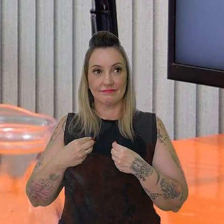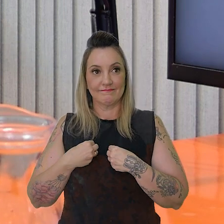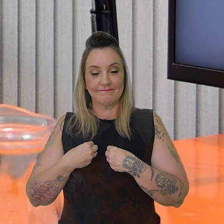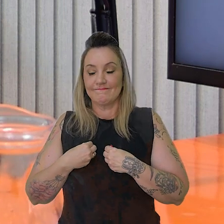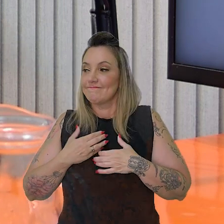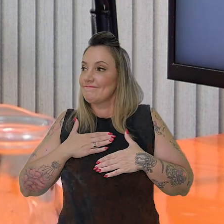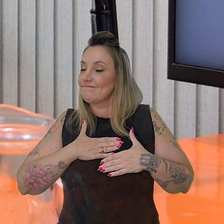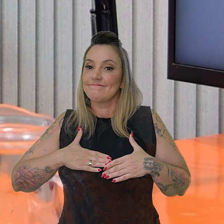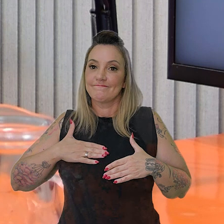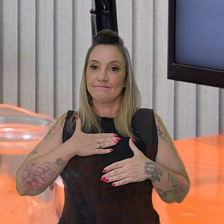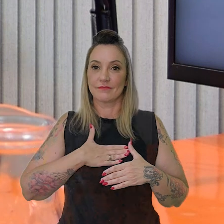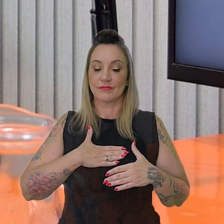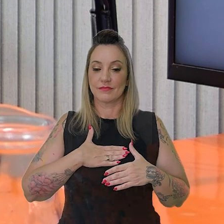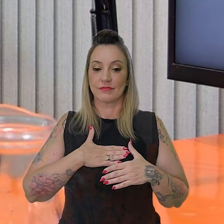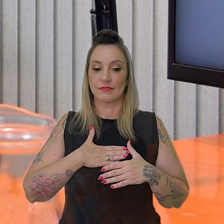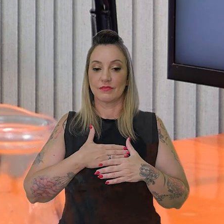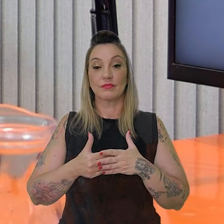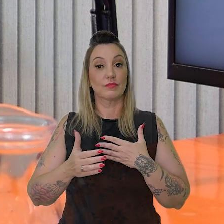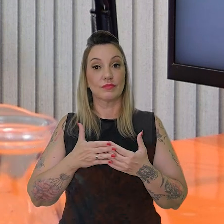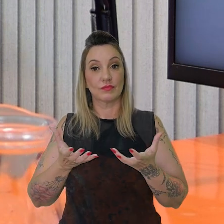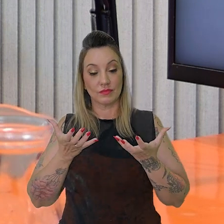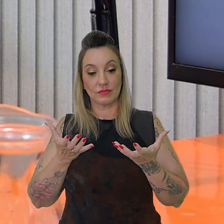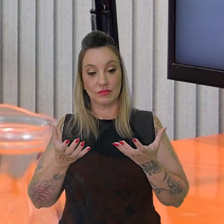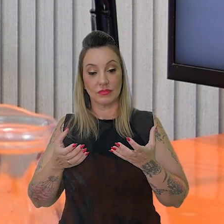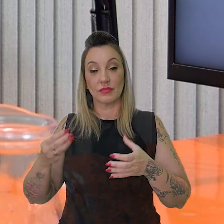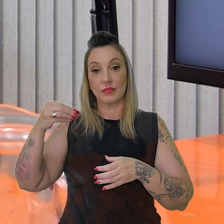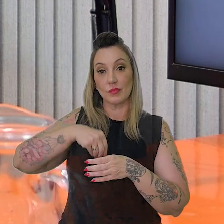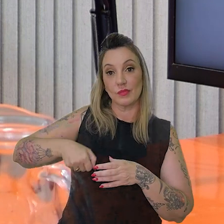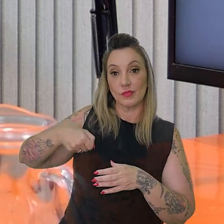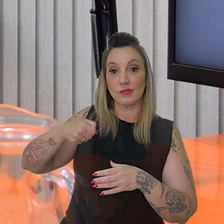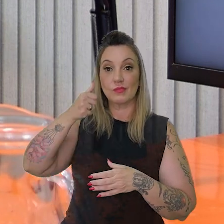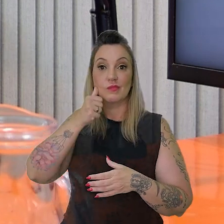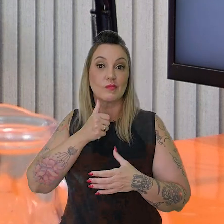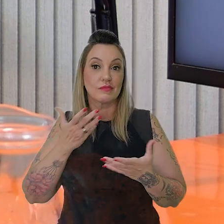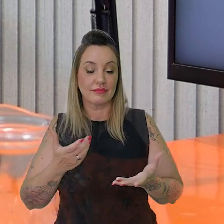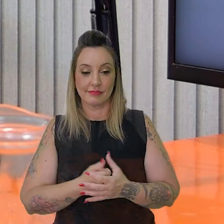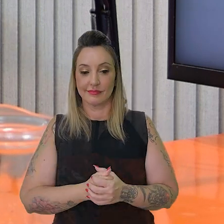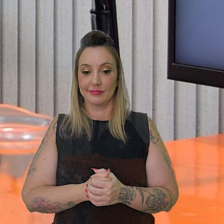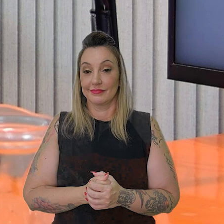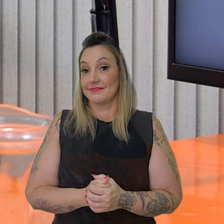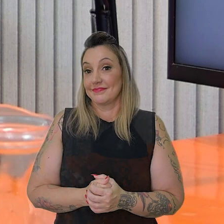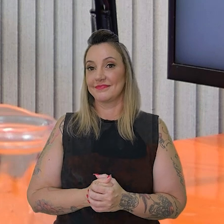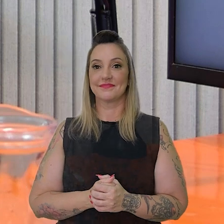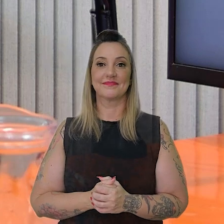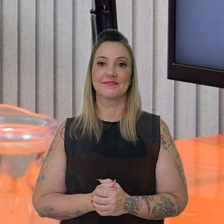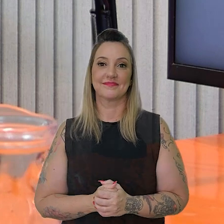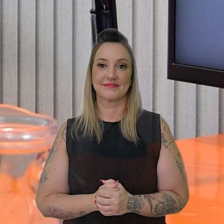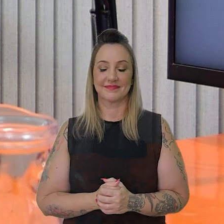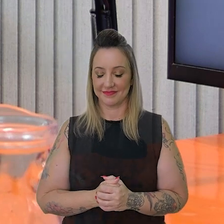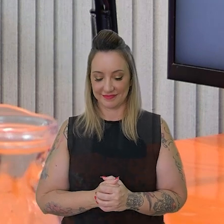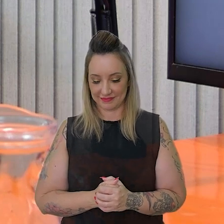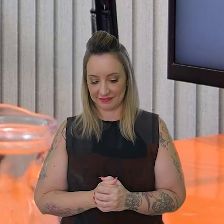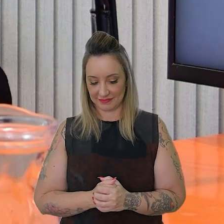me aquece tanto coração querendo ou não que cabe na bolsa de uma mulher olha pois